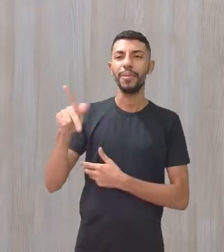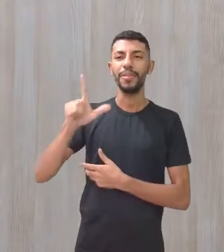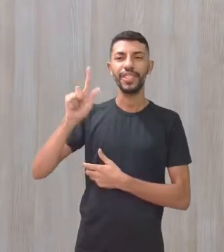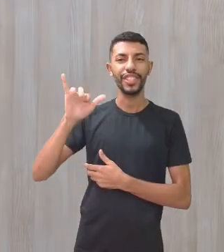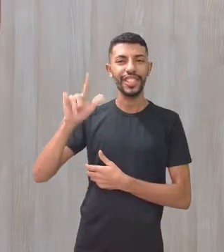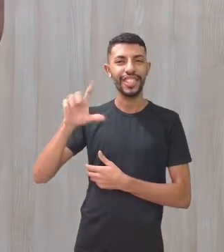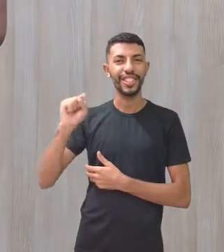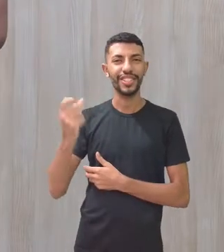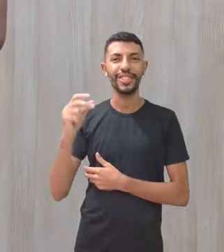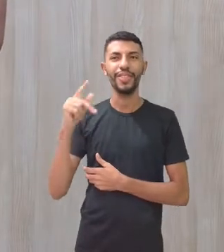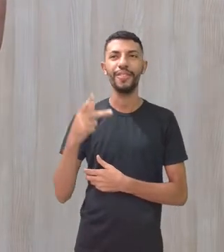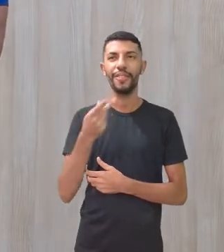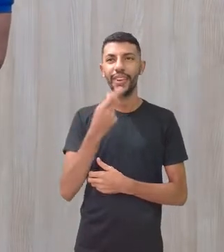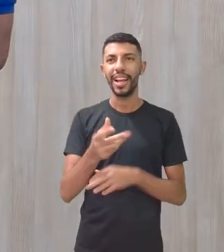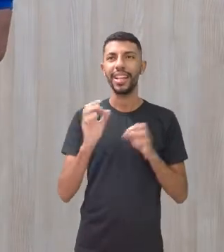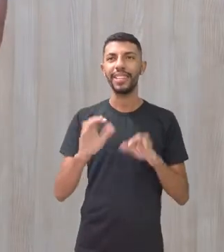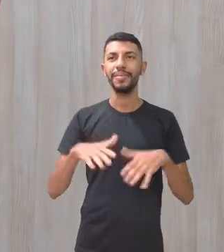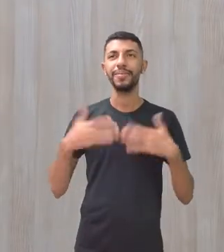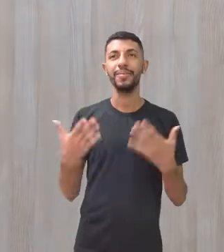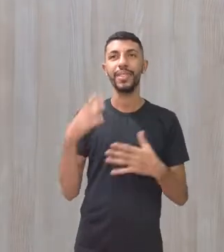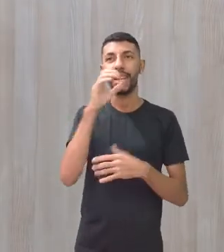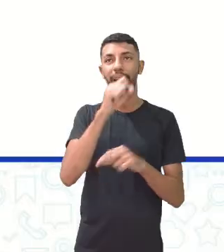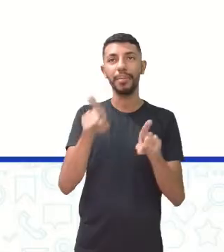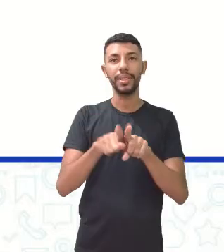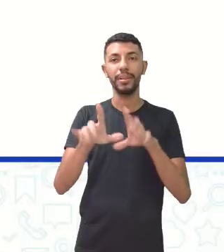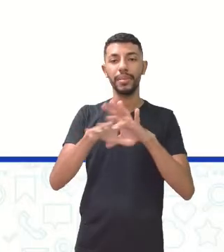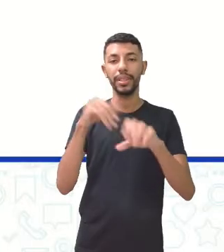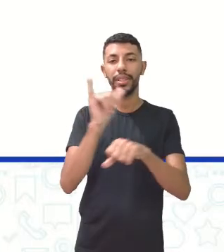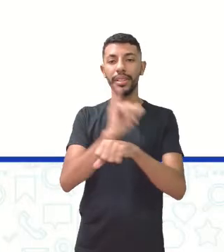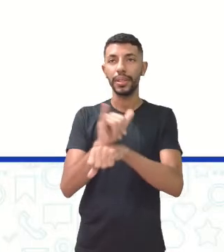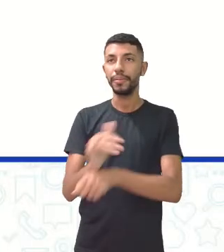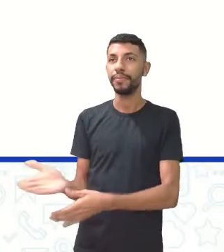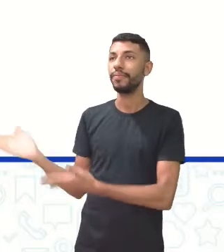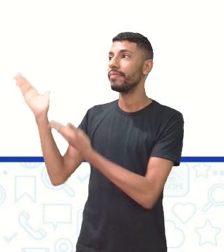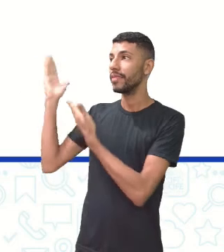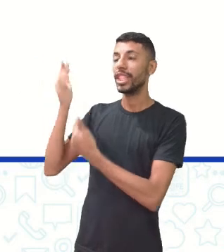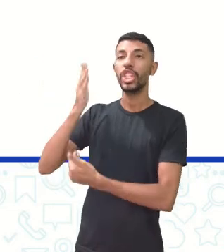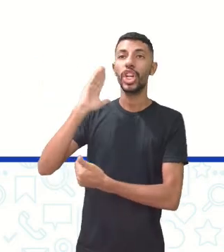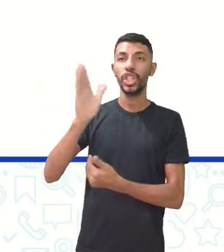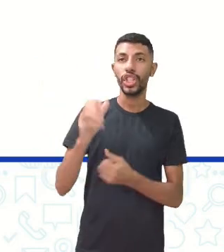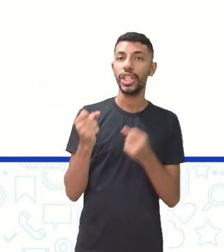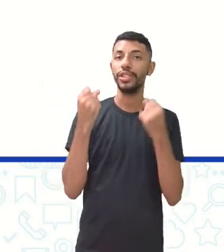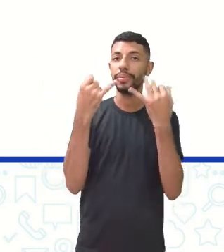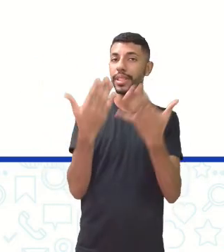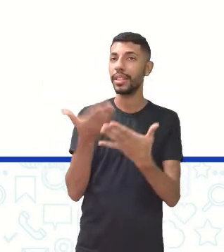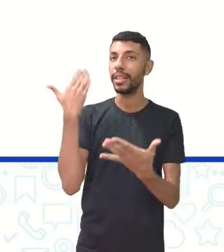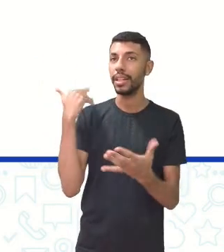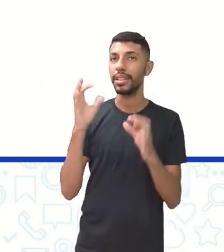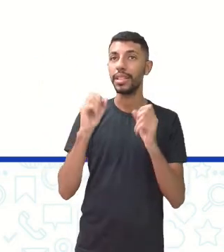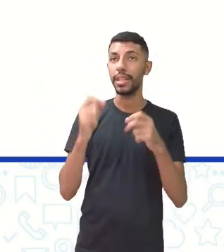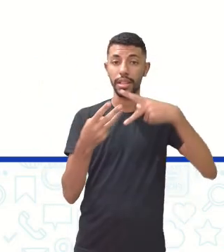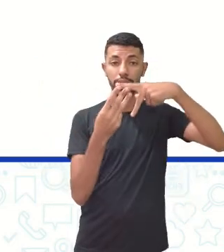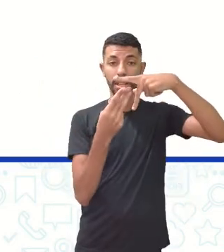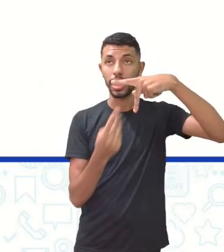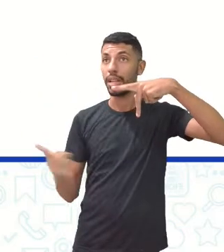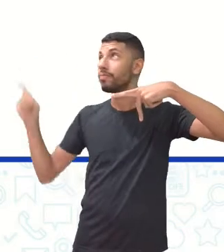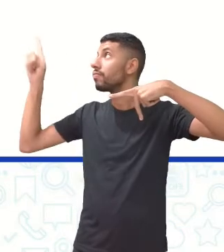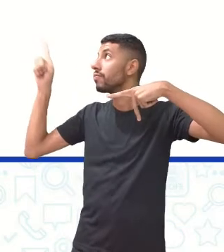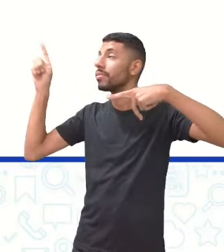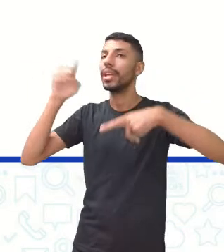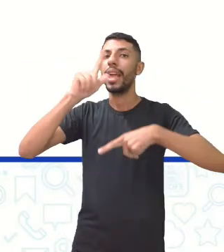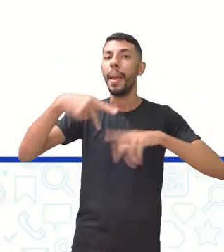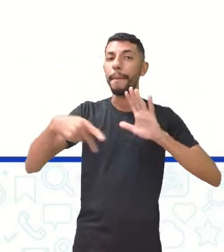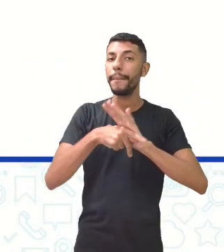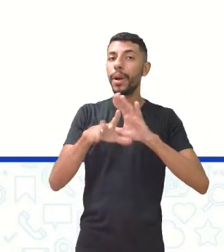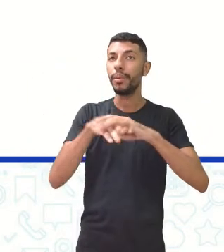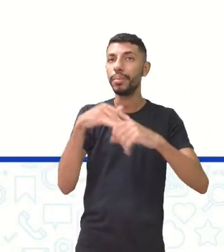embora. Rapidamente também aqui o canal do YouTube, que eu já indiquei para vocês anteriormente. Esse QR Code é do canal, então no